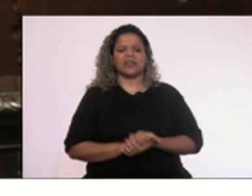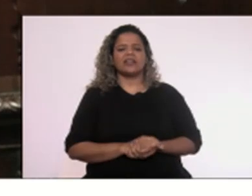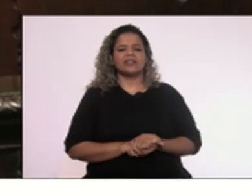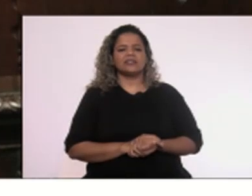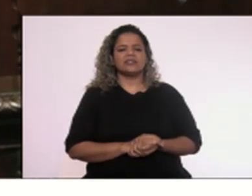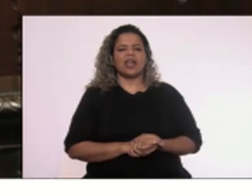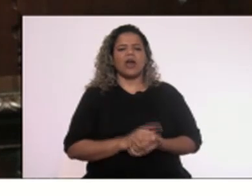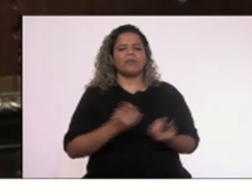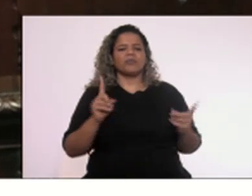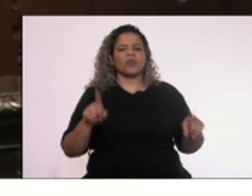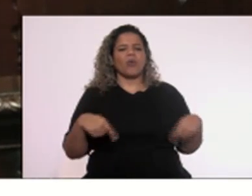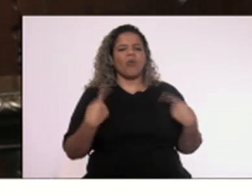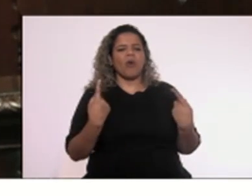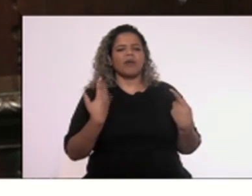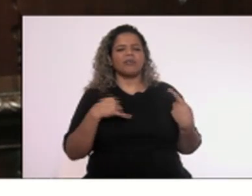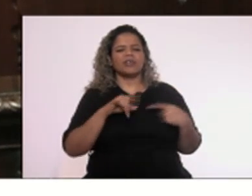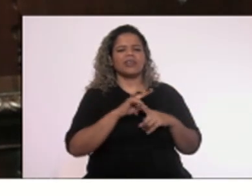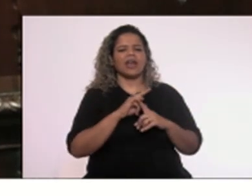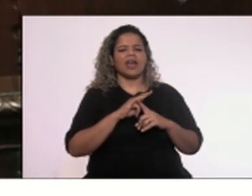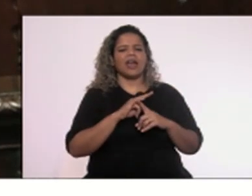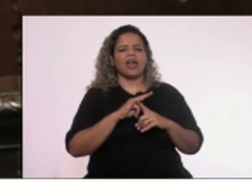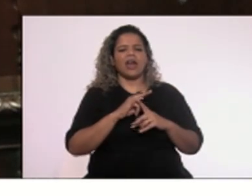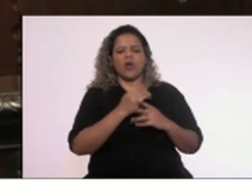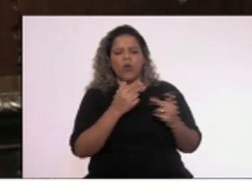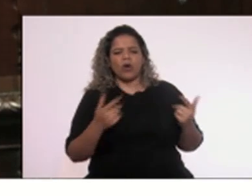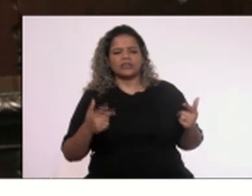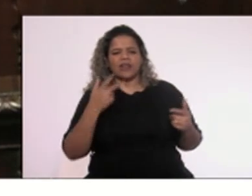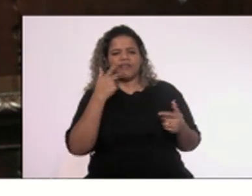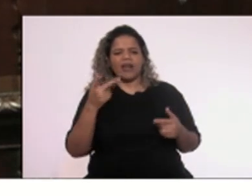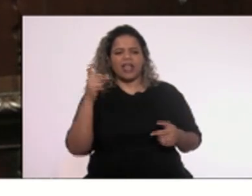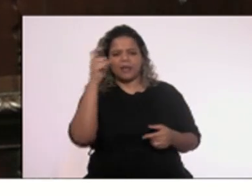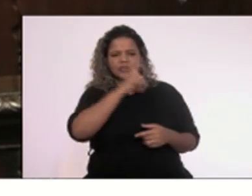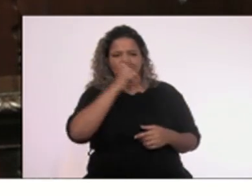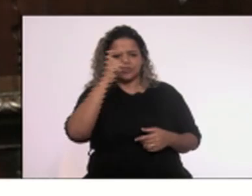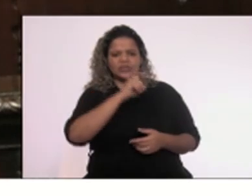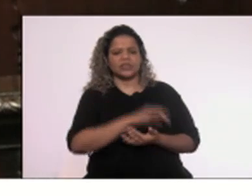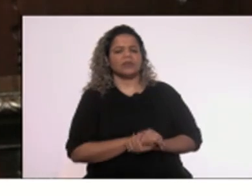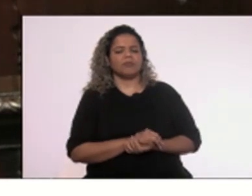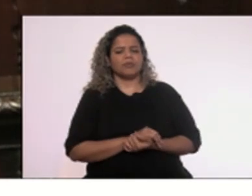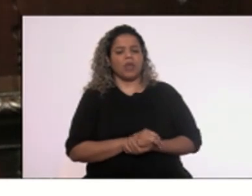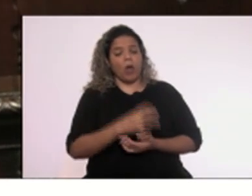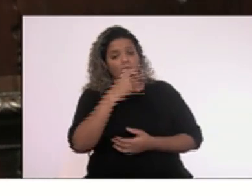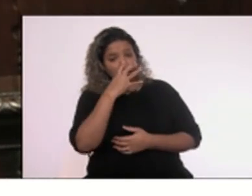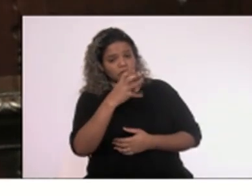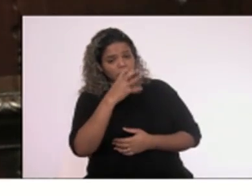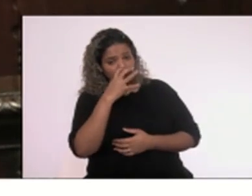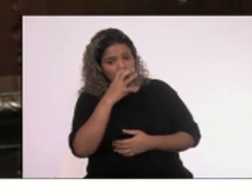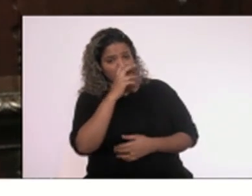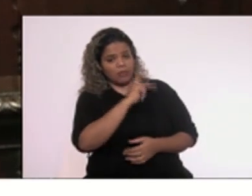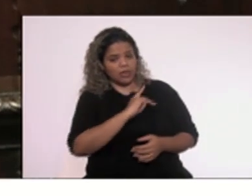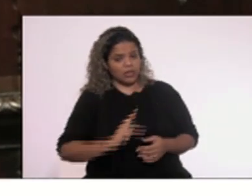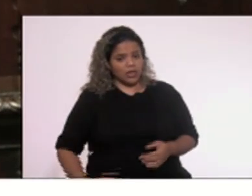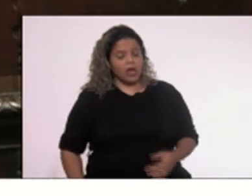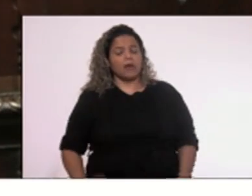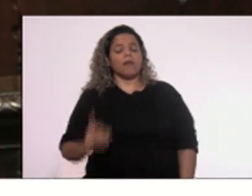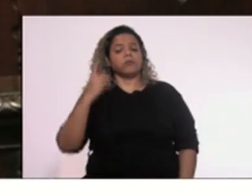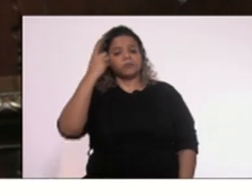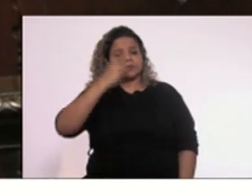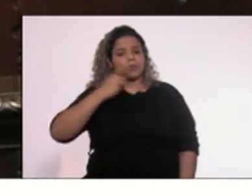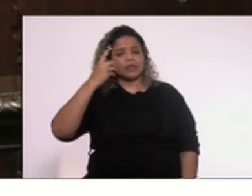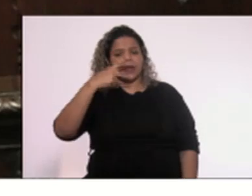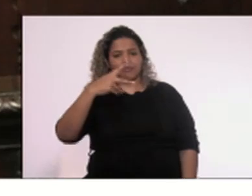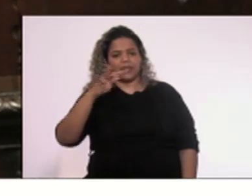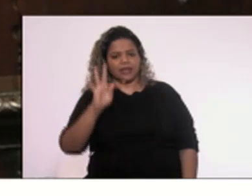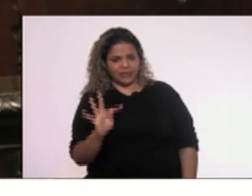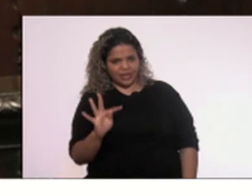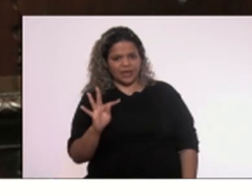que impropérios sejam proferidos aqui nessa tribuna. Muito me admira, senhor presidente, deputados do PT,